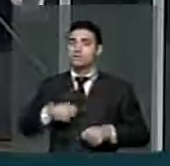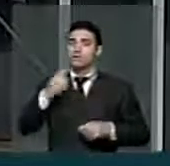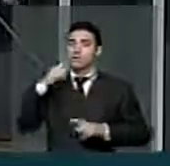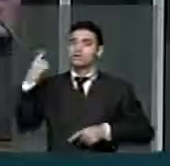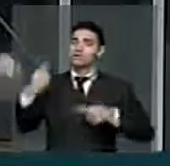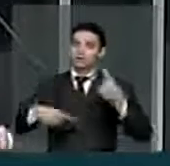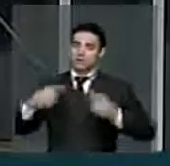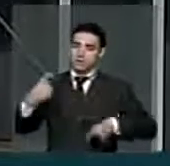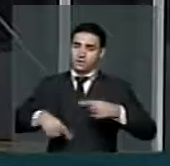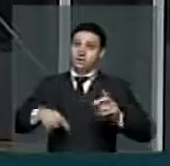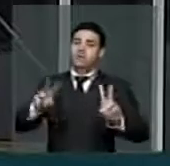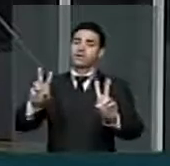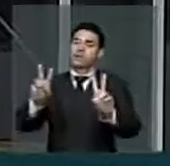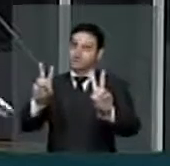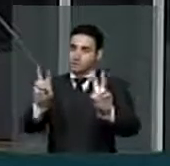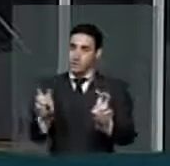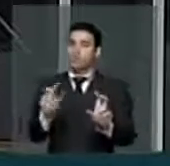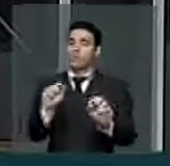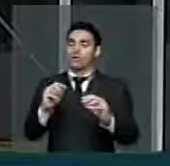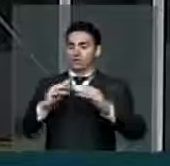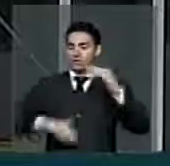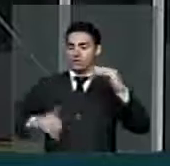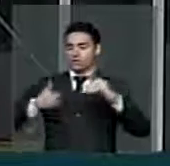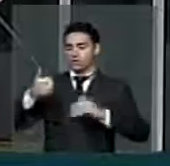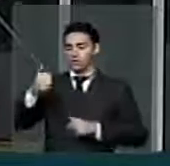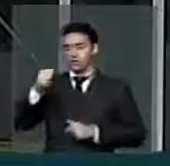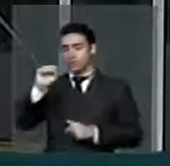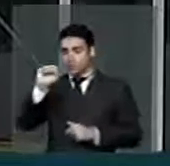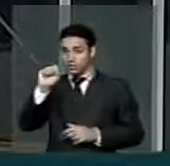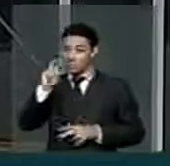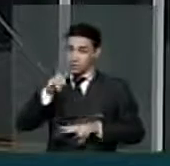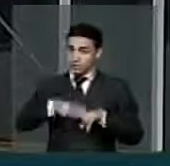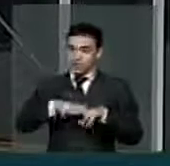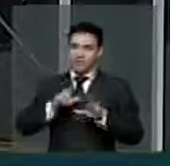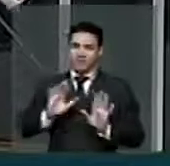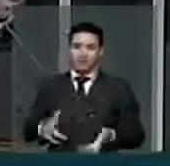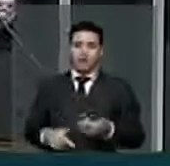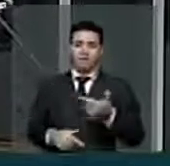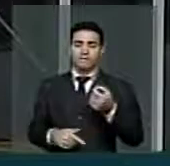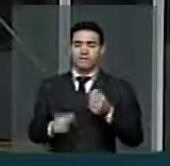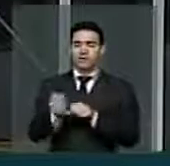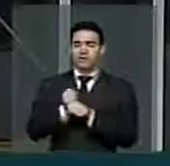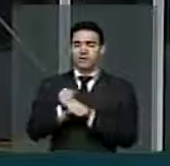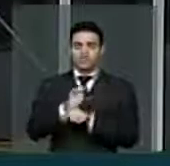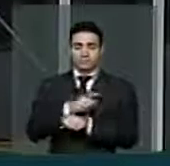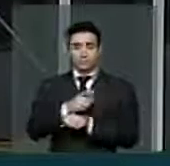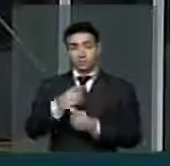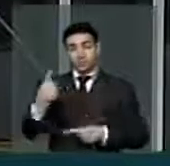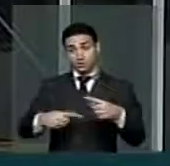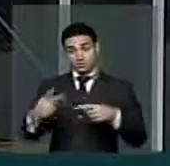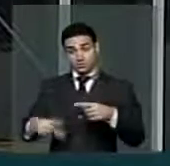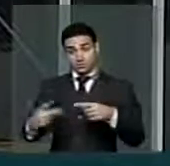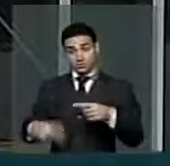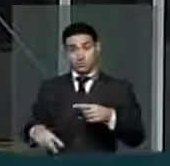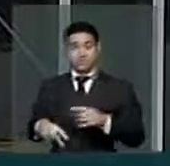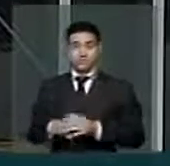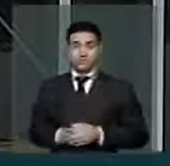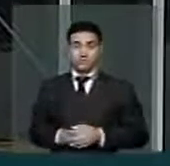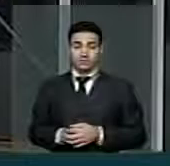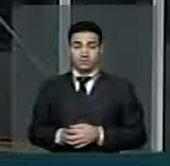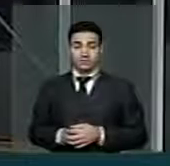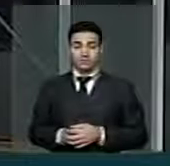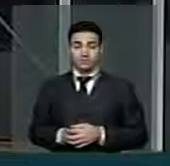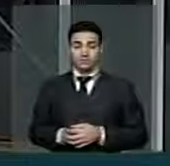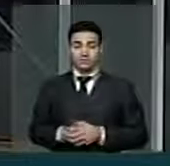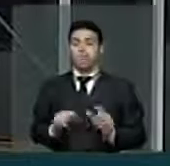esse tema que durante mais de 20 anos tem sido discutido nesta casa, que